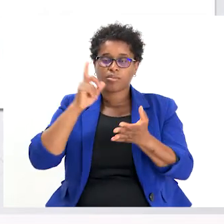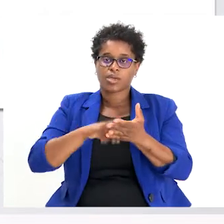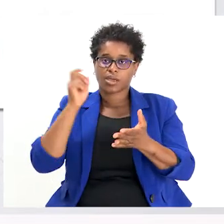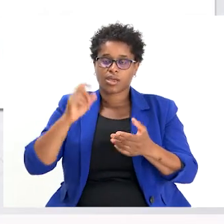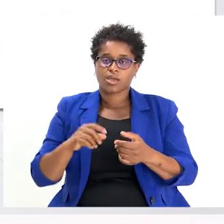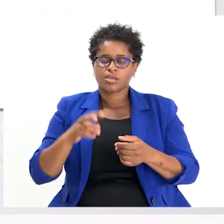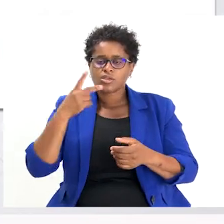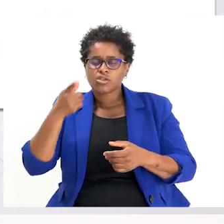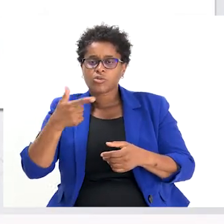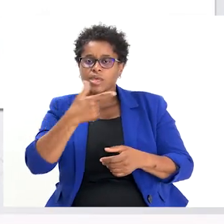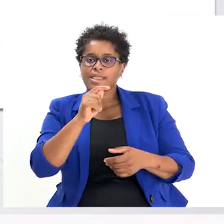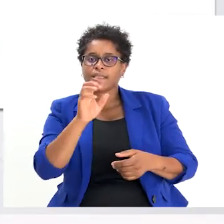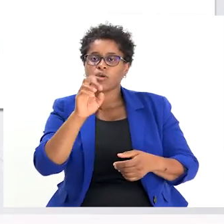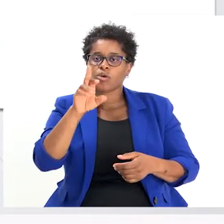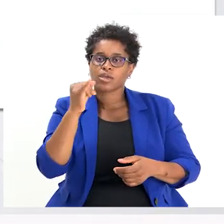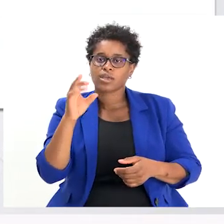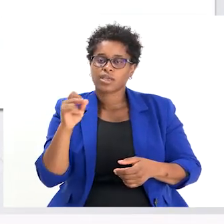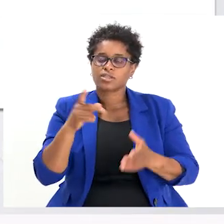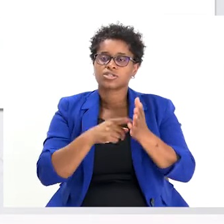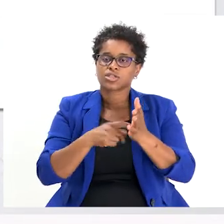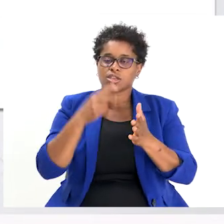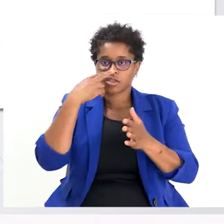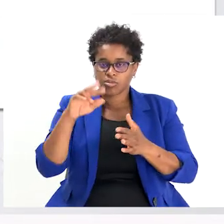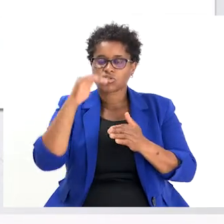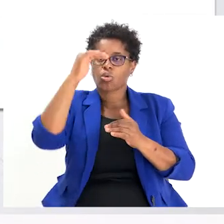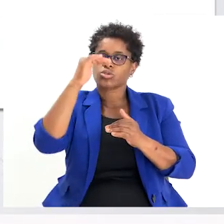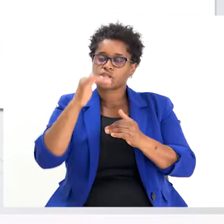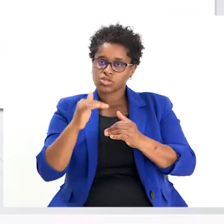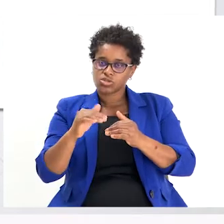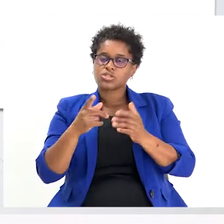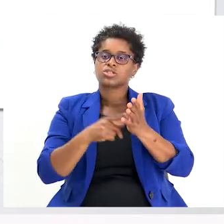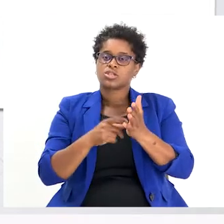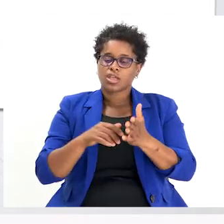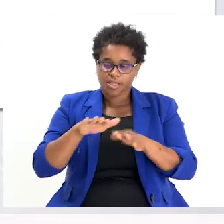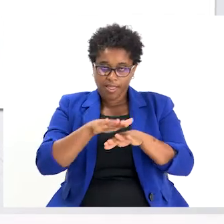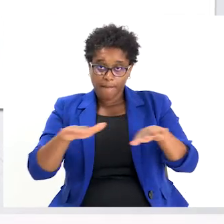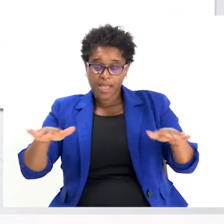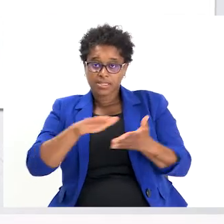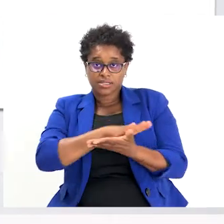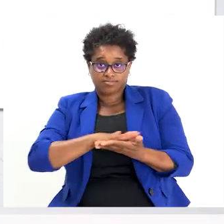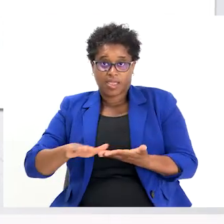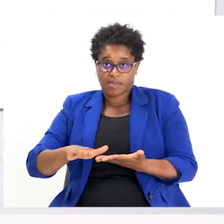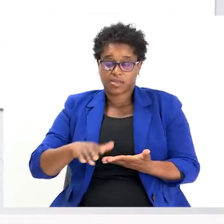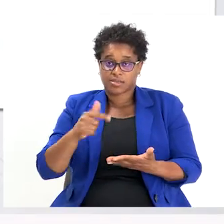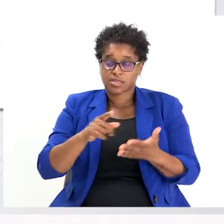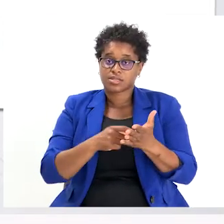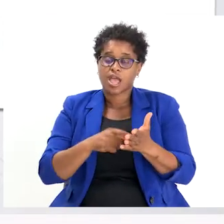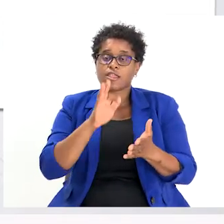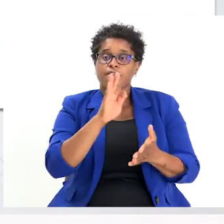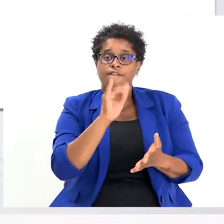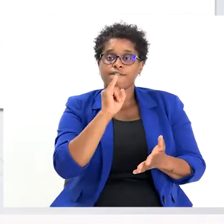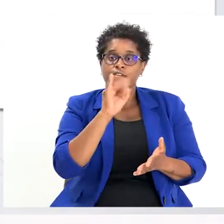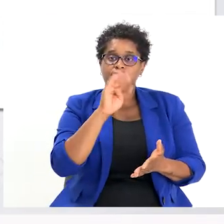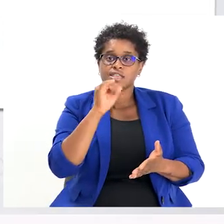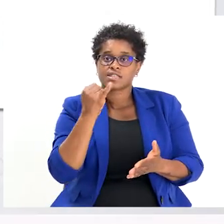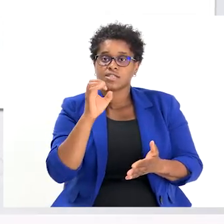que mostra a ordenação das necessidades. Na base da pirâmide, nós temos as necessidades fisiológicas